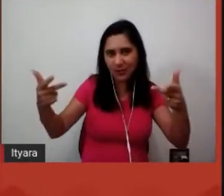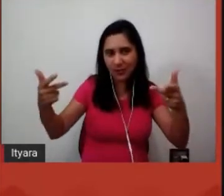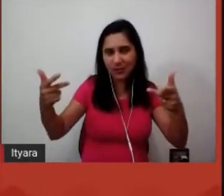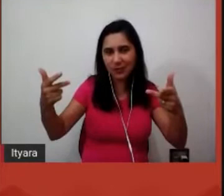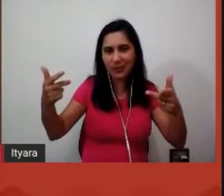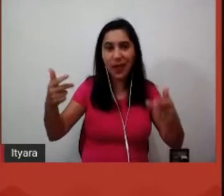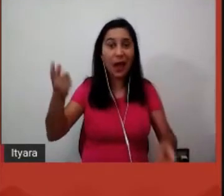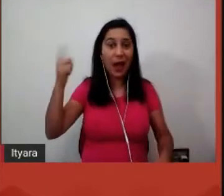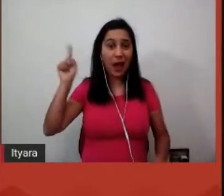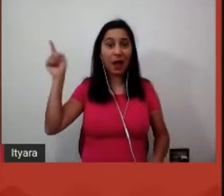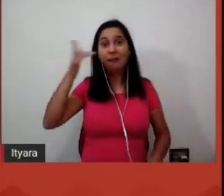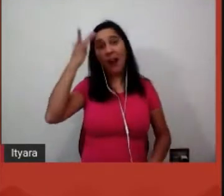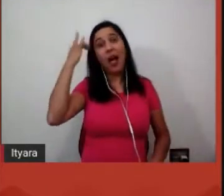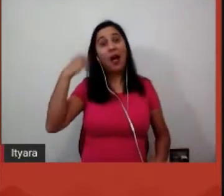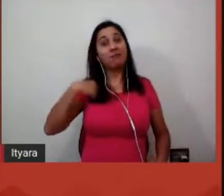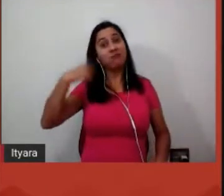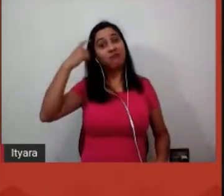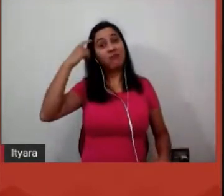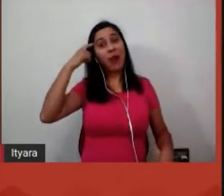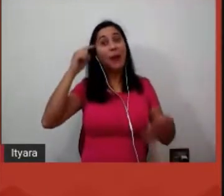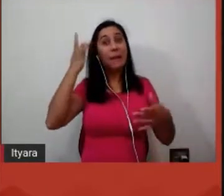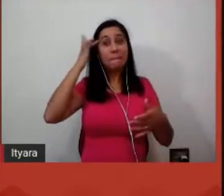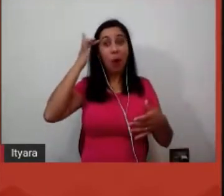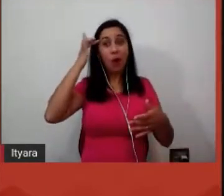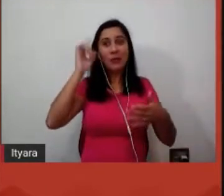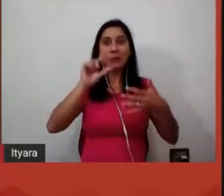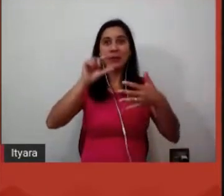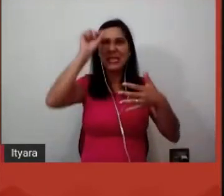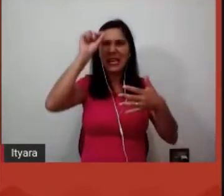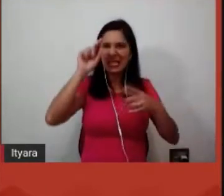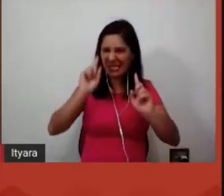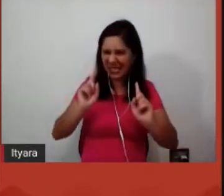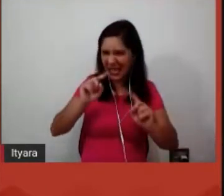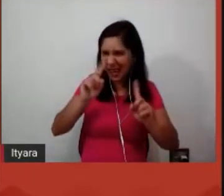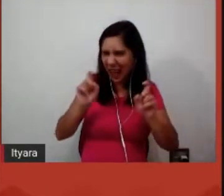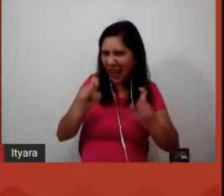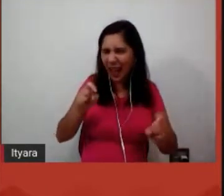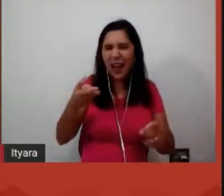Seriam gatos fluidos bastante viscosos